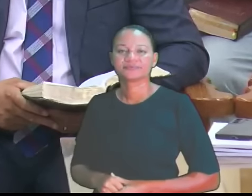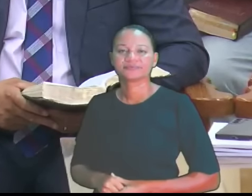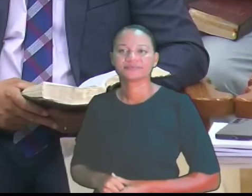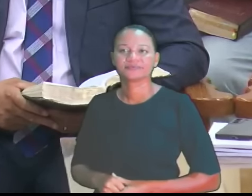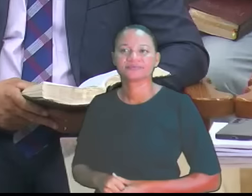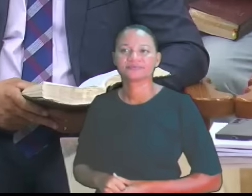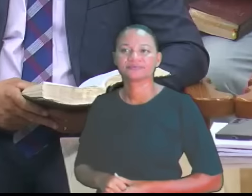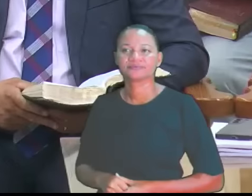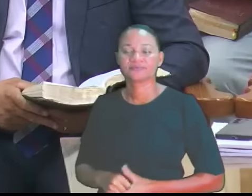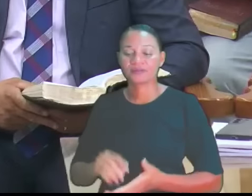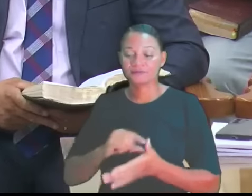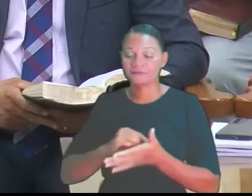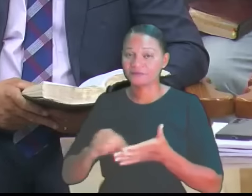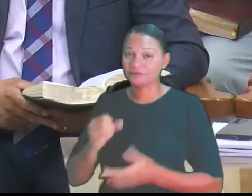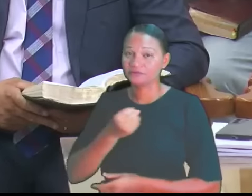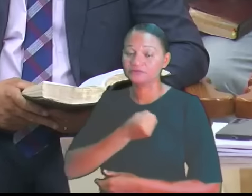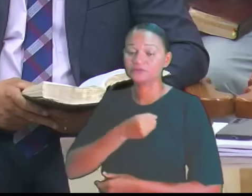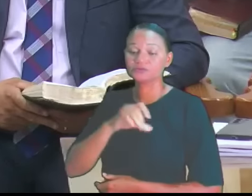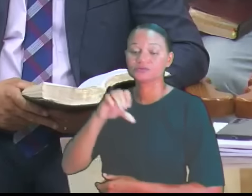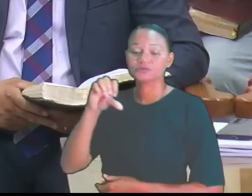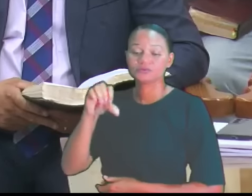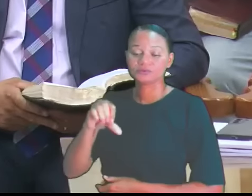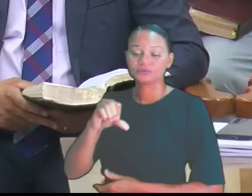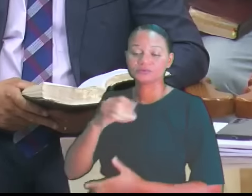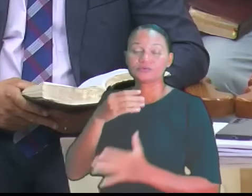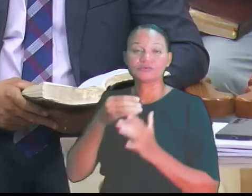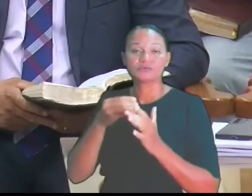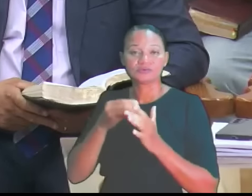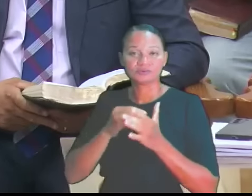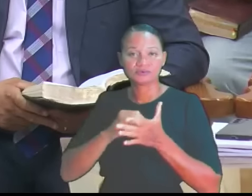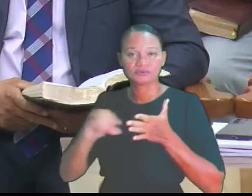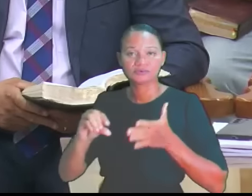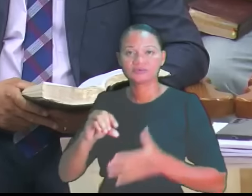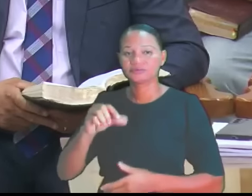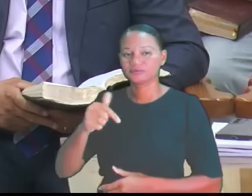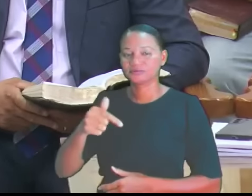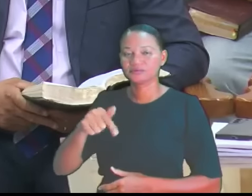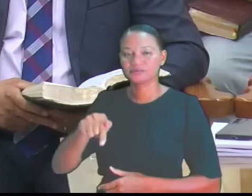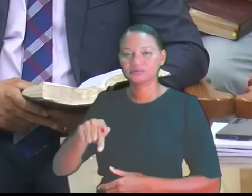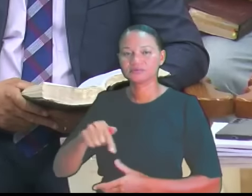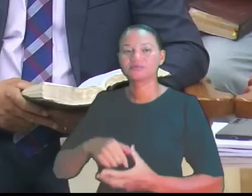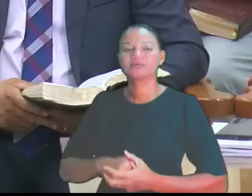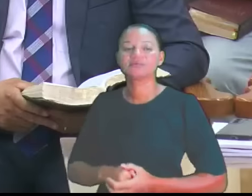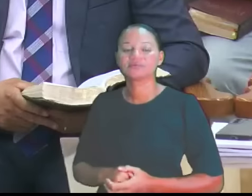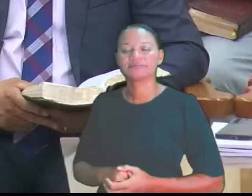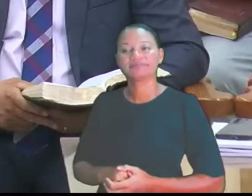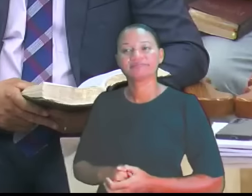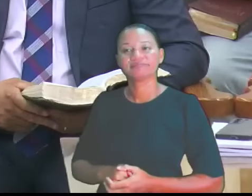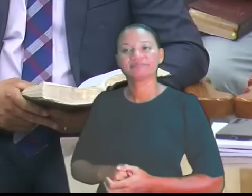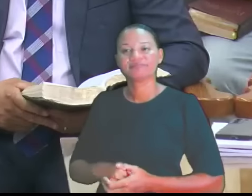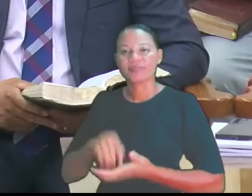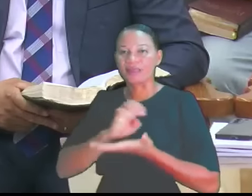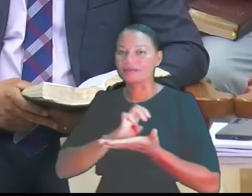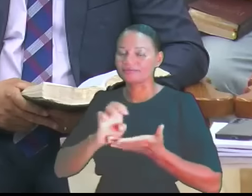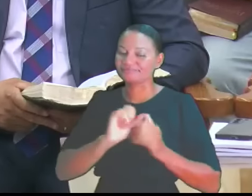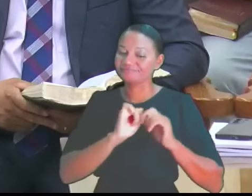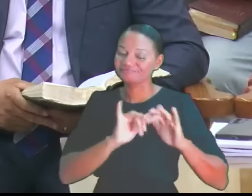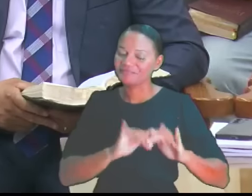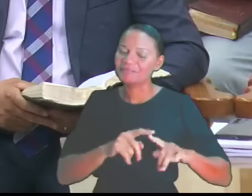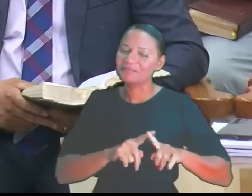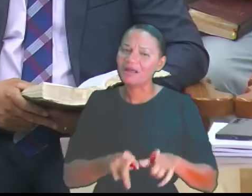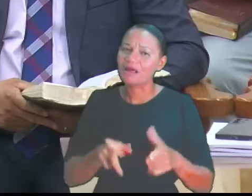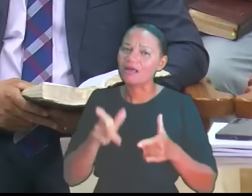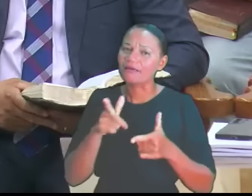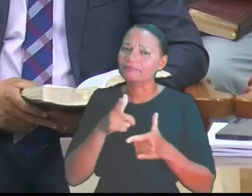No versículo 9 do capítulo 17, Elias está na bênção. Agora está tendo um problema.